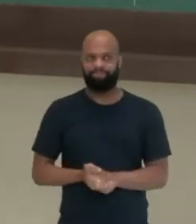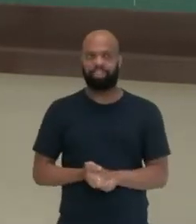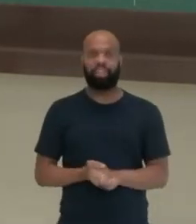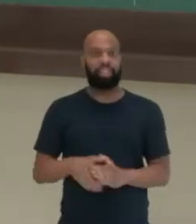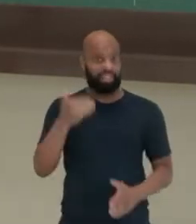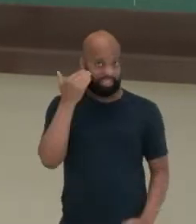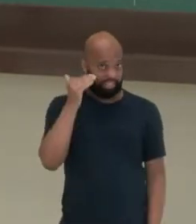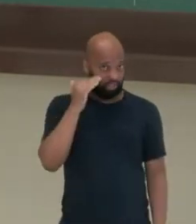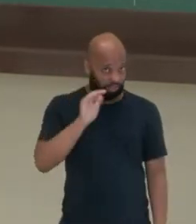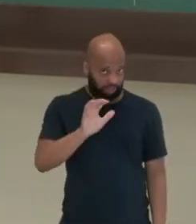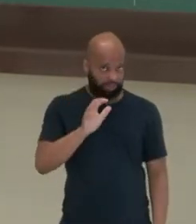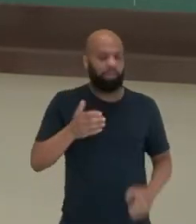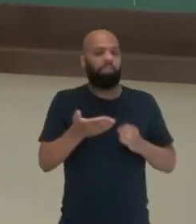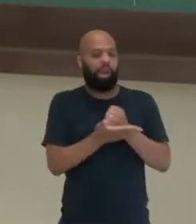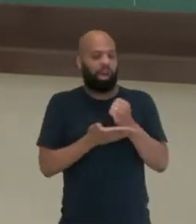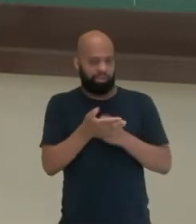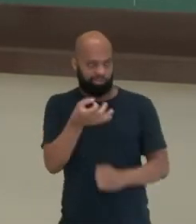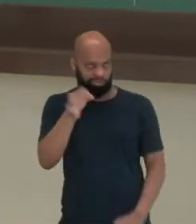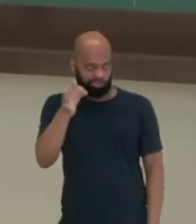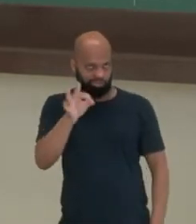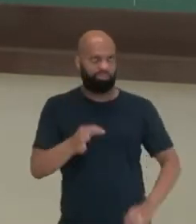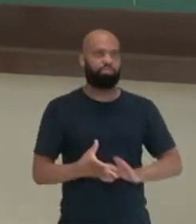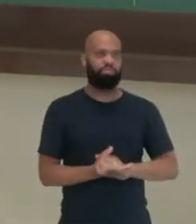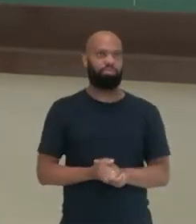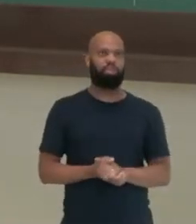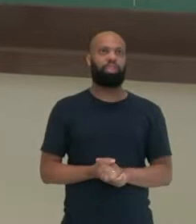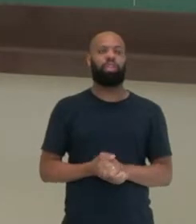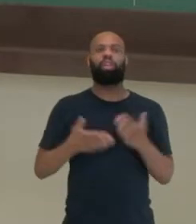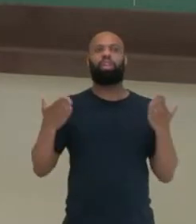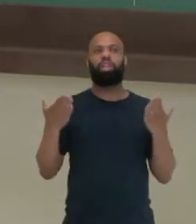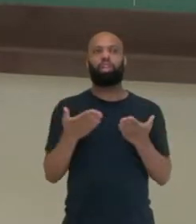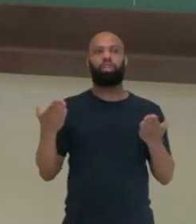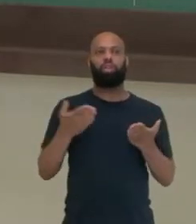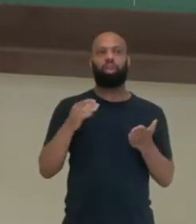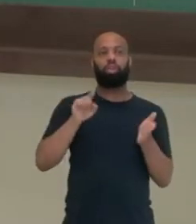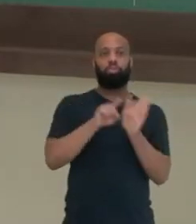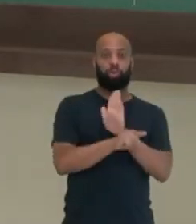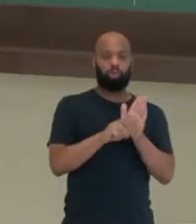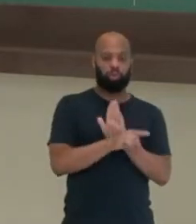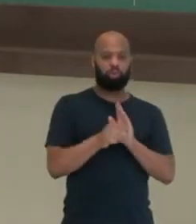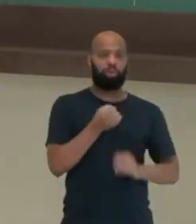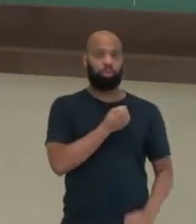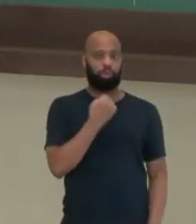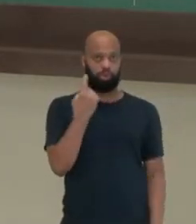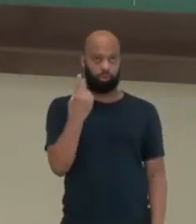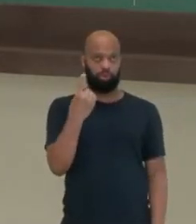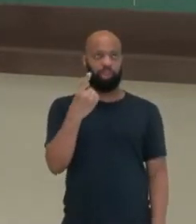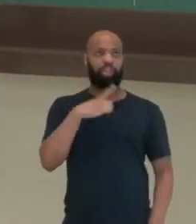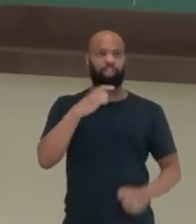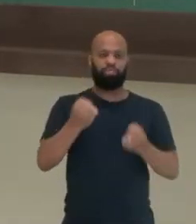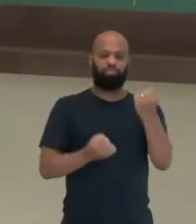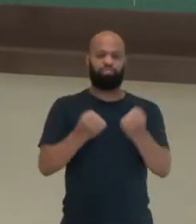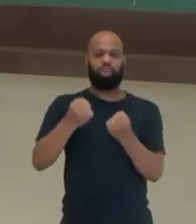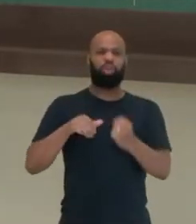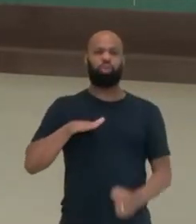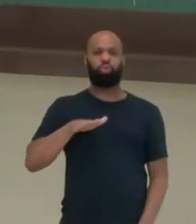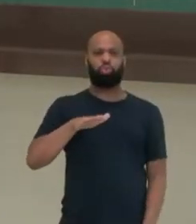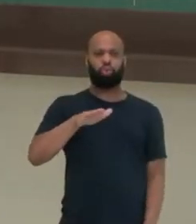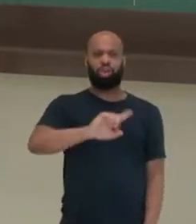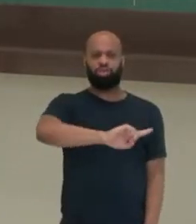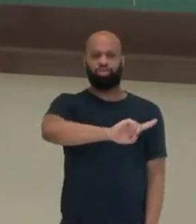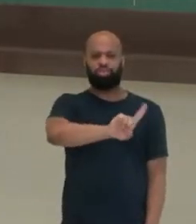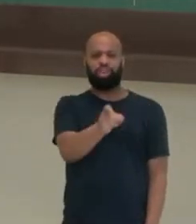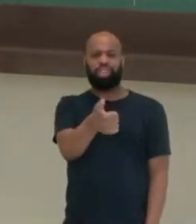Ok? Bem básico, né, gente? Para isso, exercício 1. Vamos lá. Um carro está viajando a 100 km